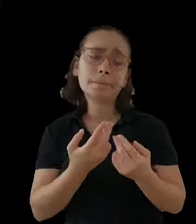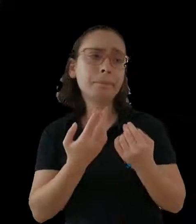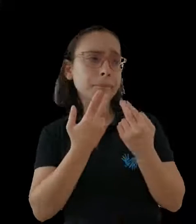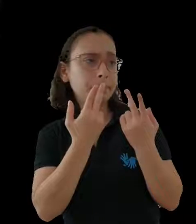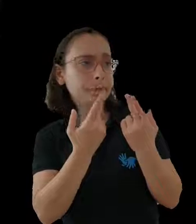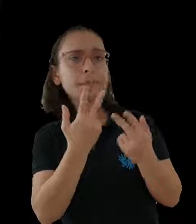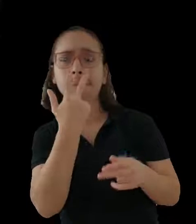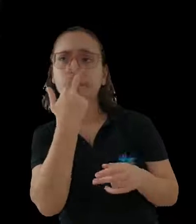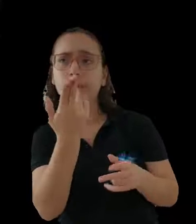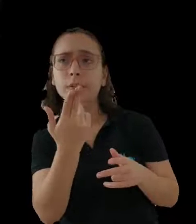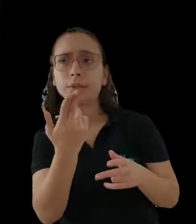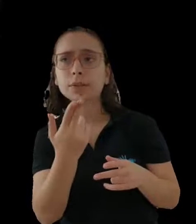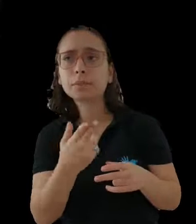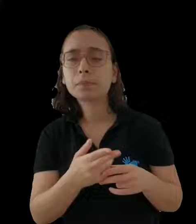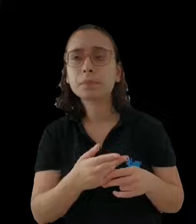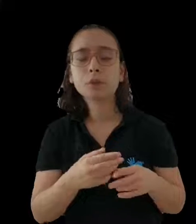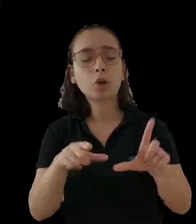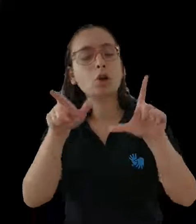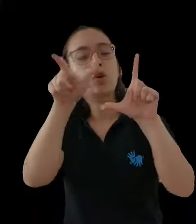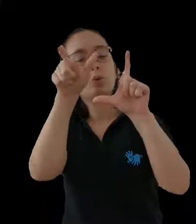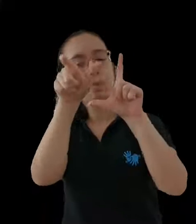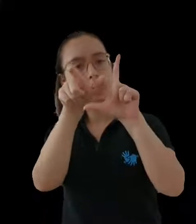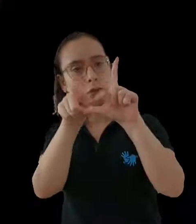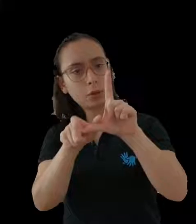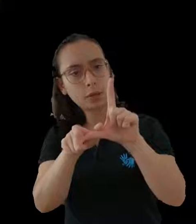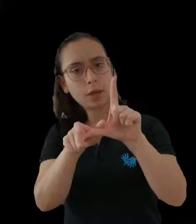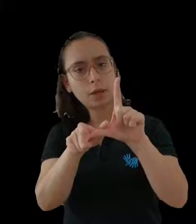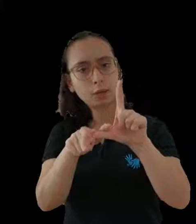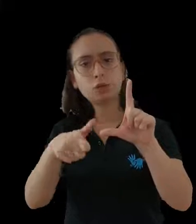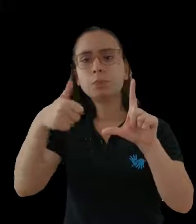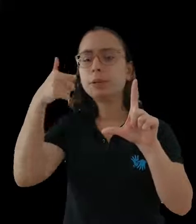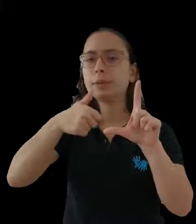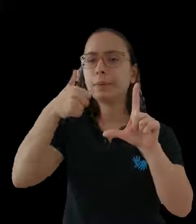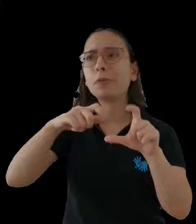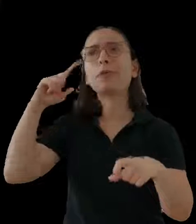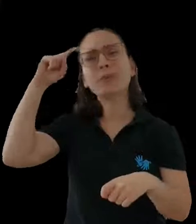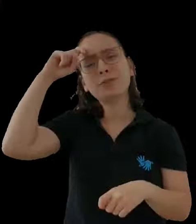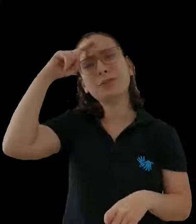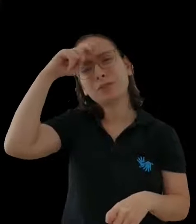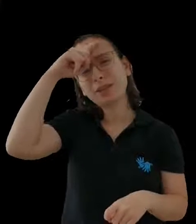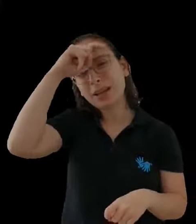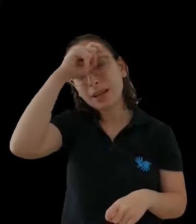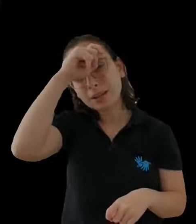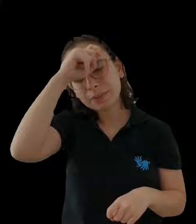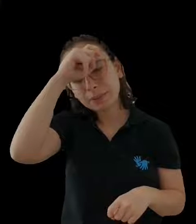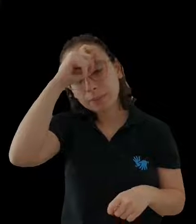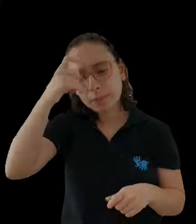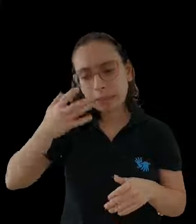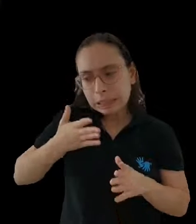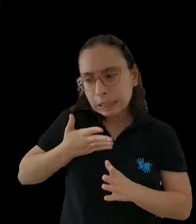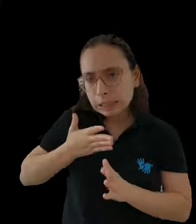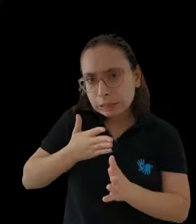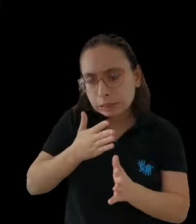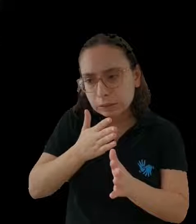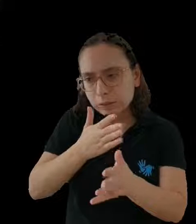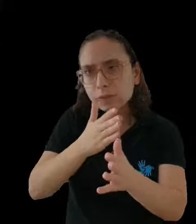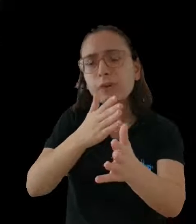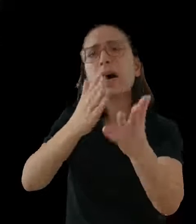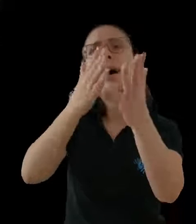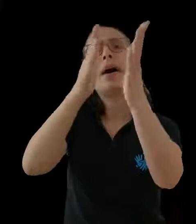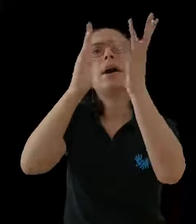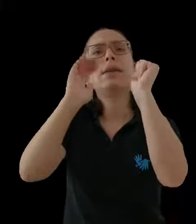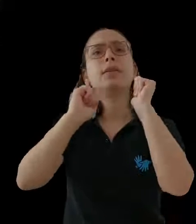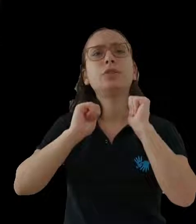mesma linha, que é o personagem principal, ele tem uma dificuldade, ele